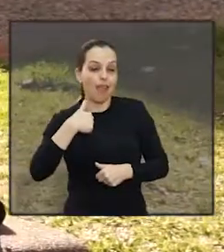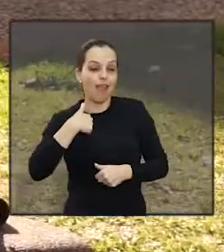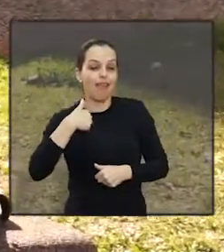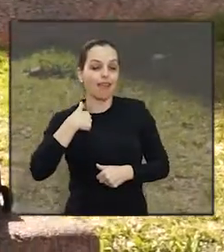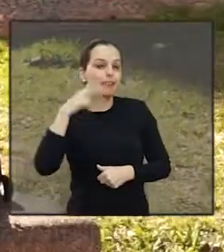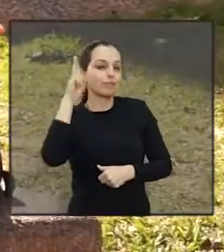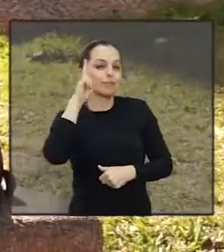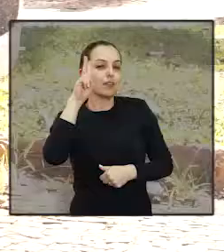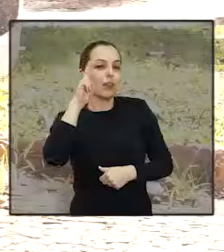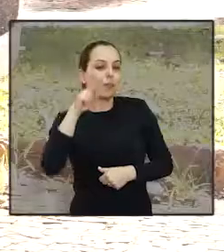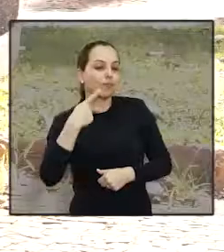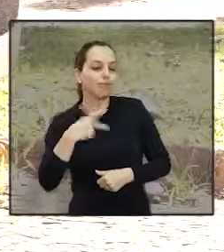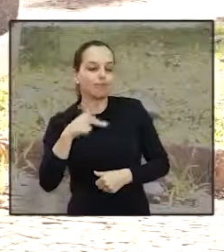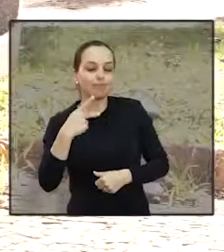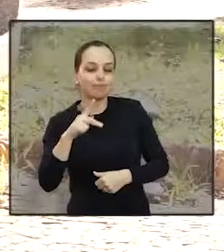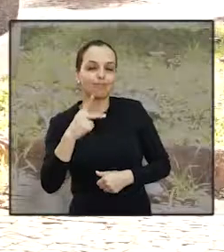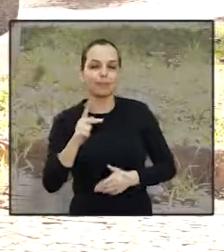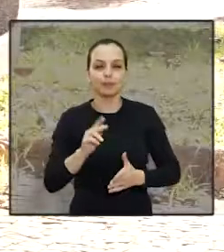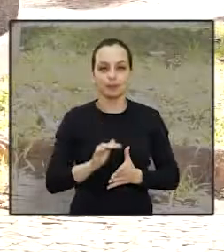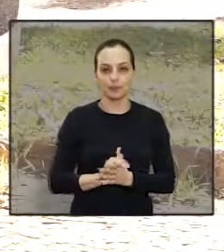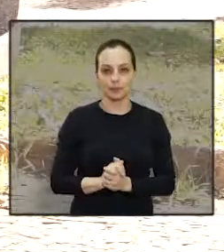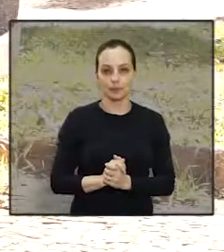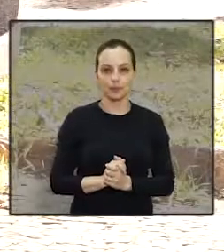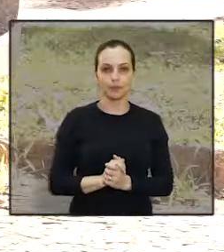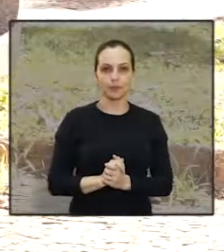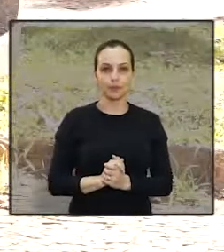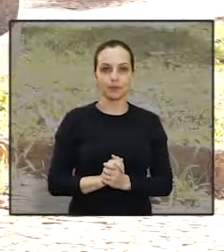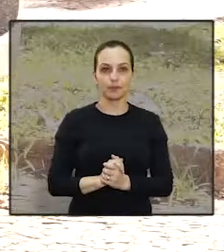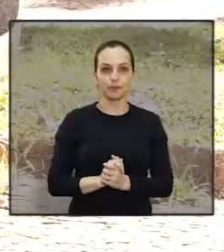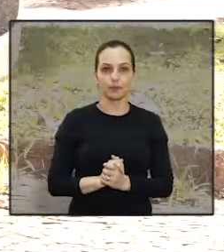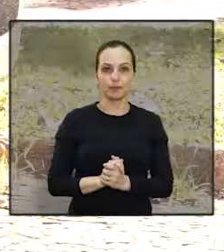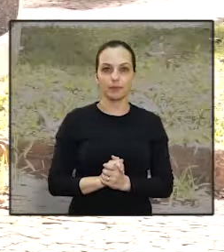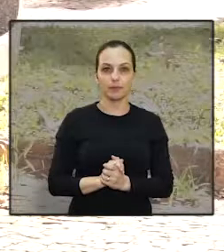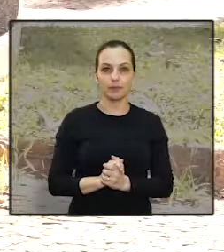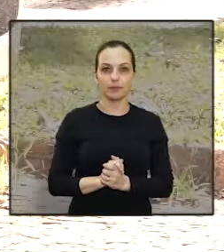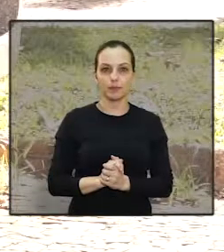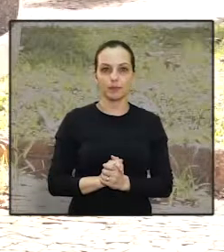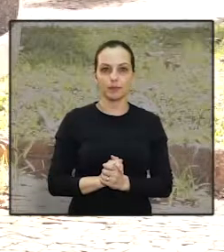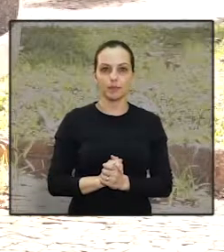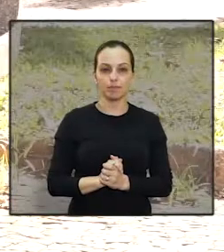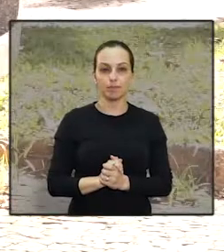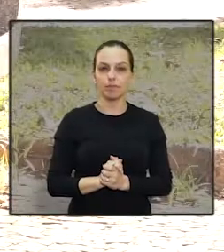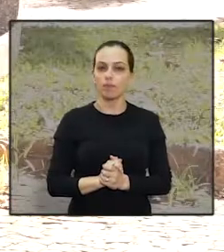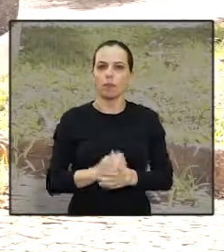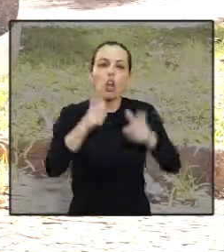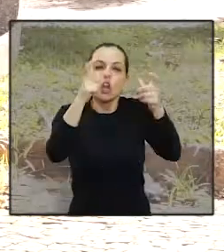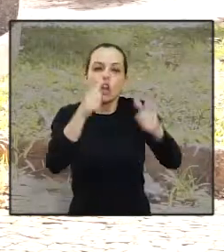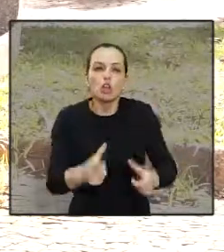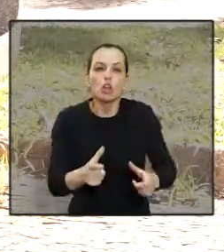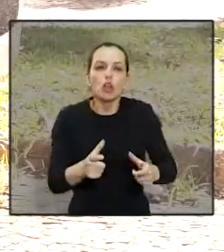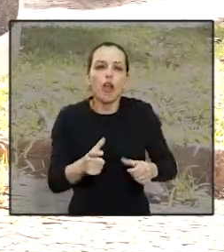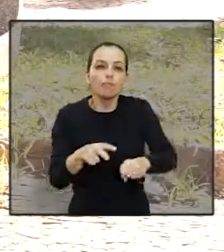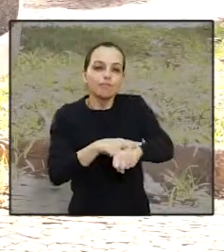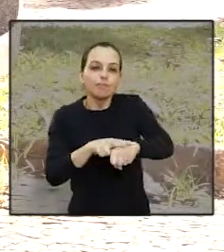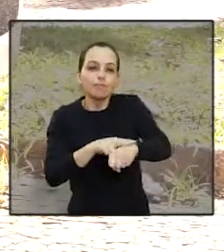avanço da tecnologia que chega, faz aí, bota os tubos para canalizar a água, o famoso buracão.